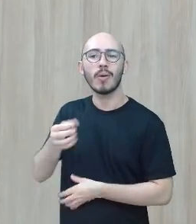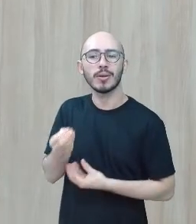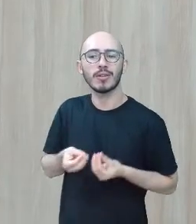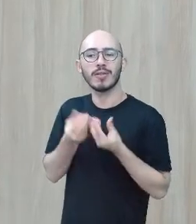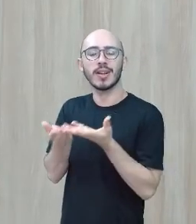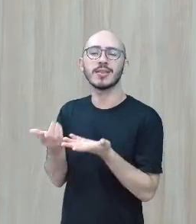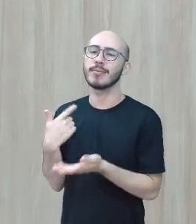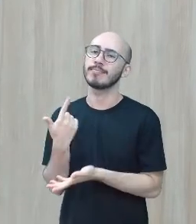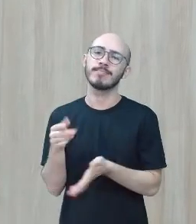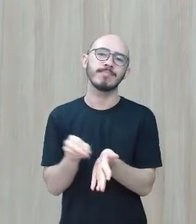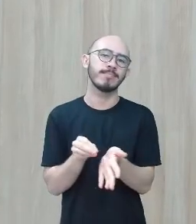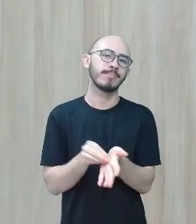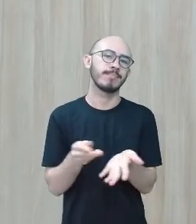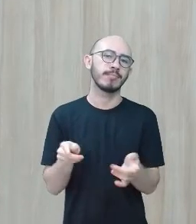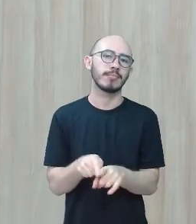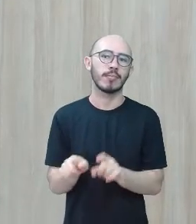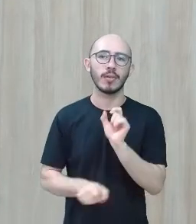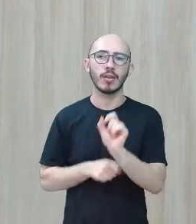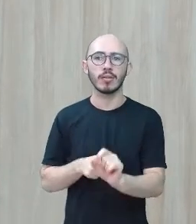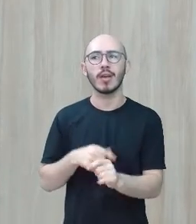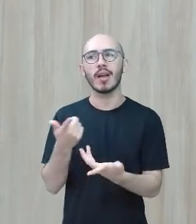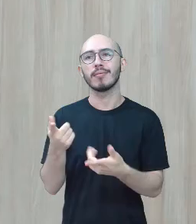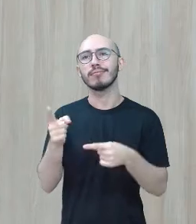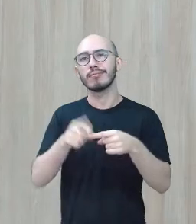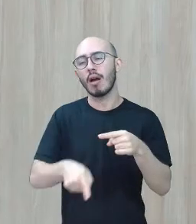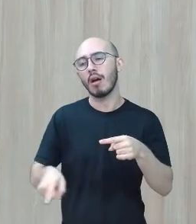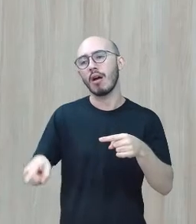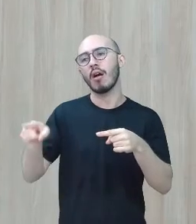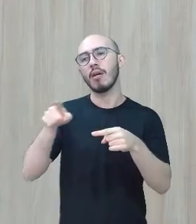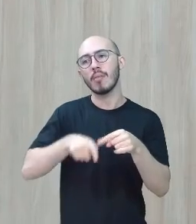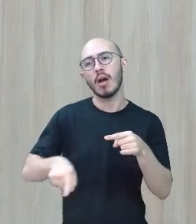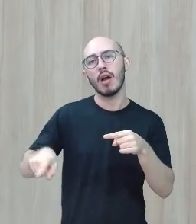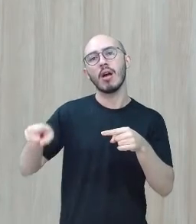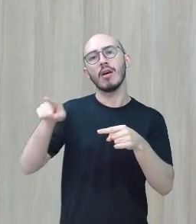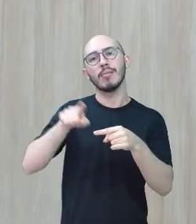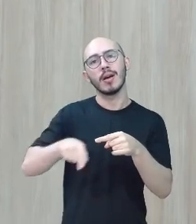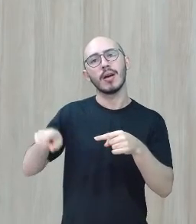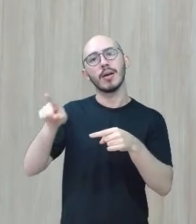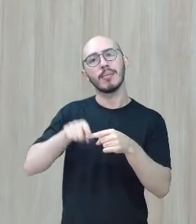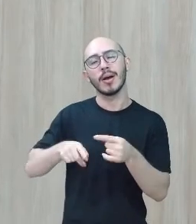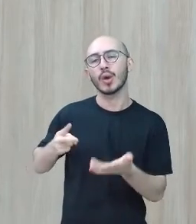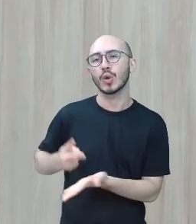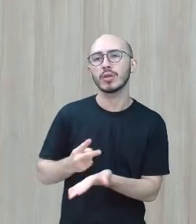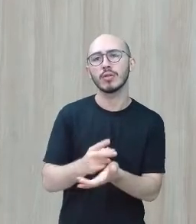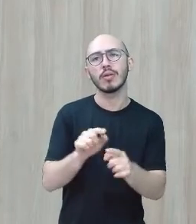E a gente entra num ciclo que parece que não se rompe, mas pode ser rompido